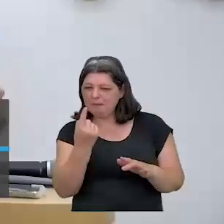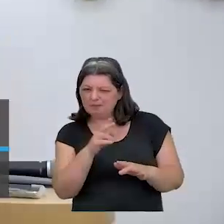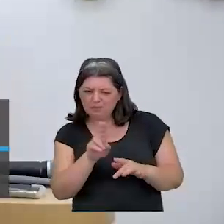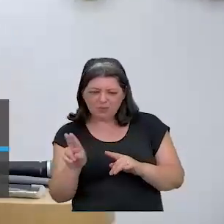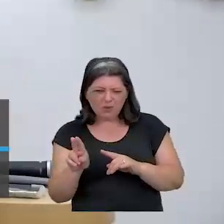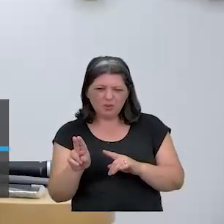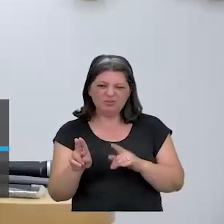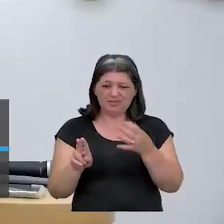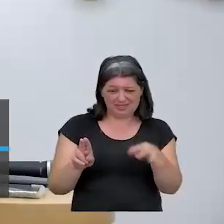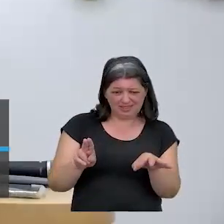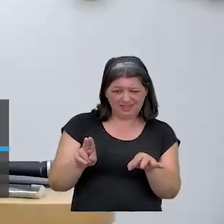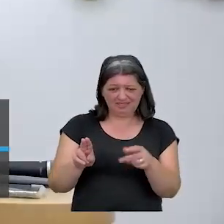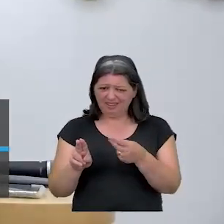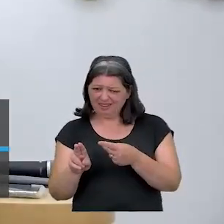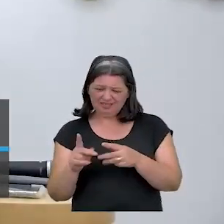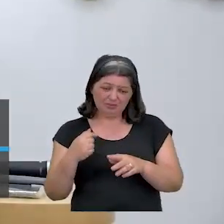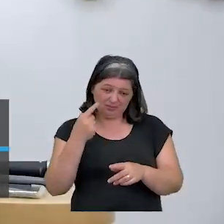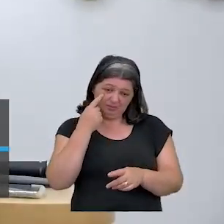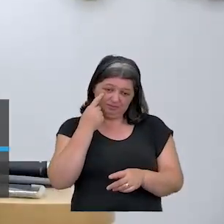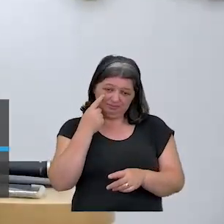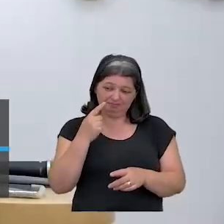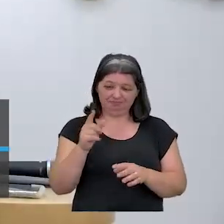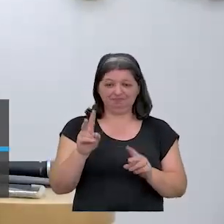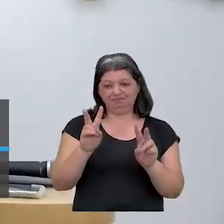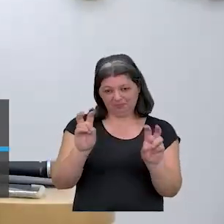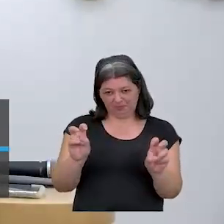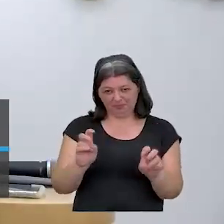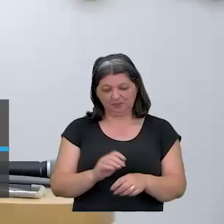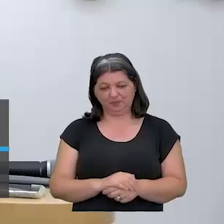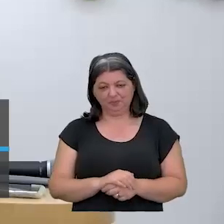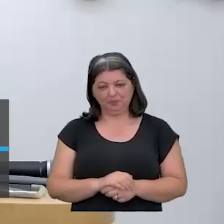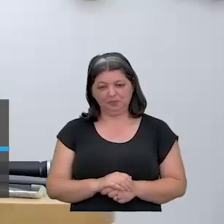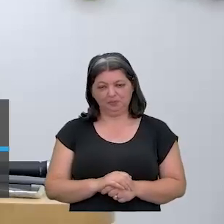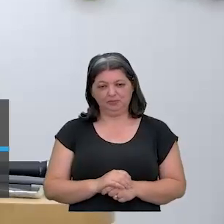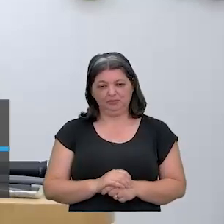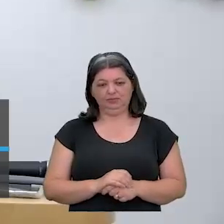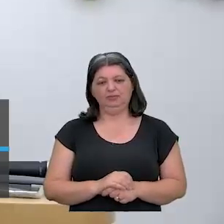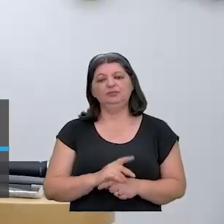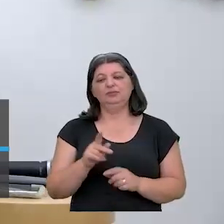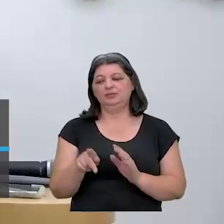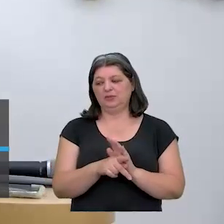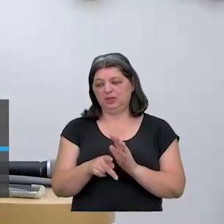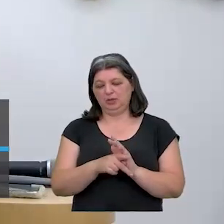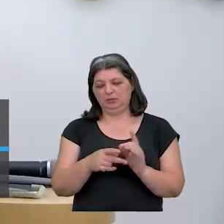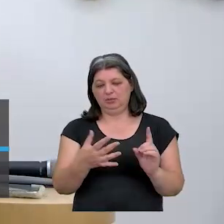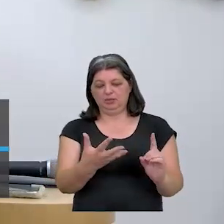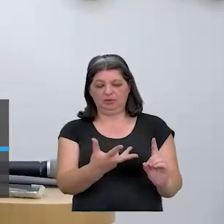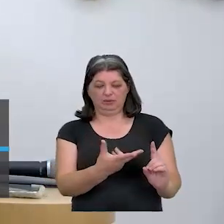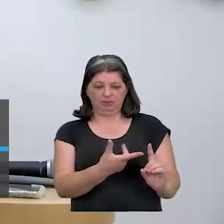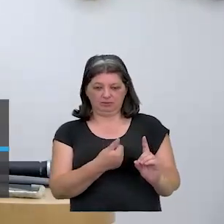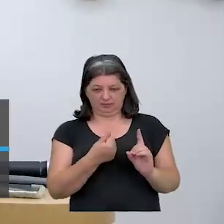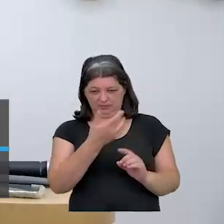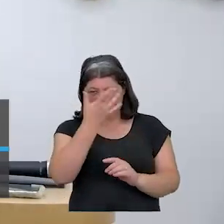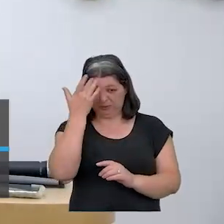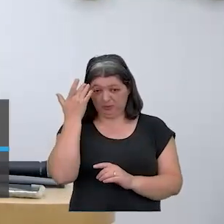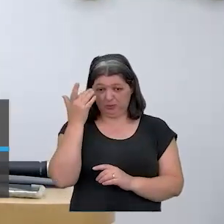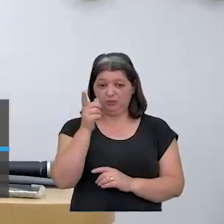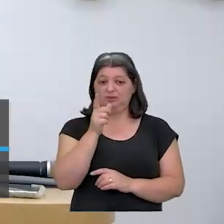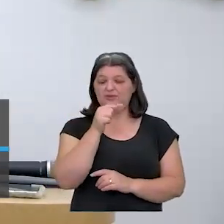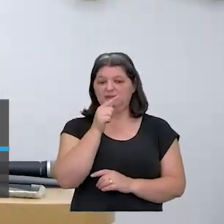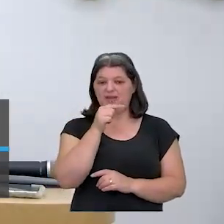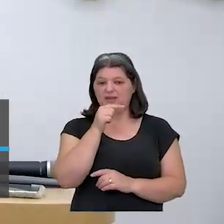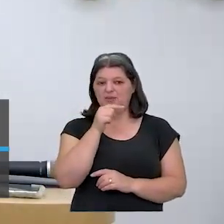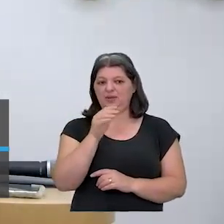nome. Aí, beleza. Mas eu tenho que tentar convencer as pessoas a beberem água. E aí, eu vou ter